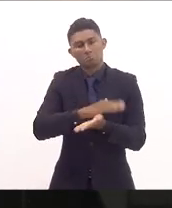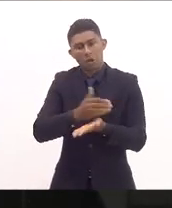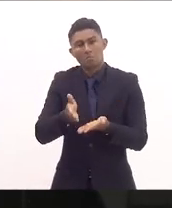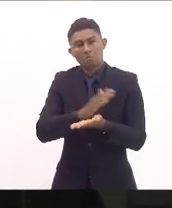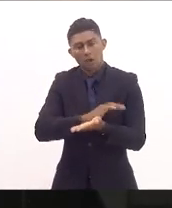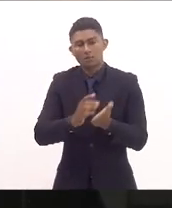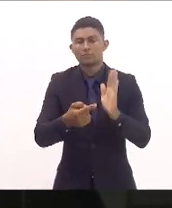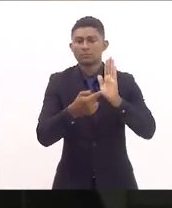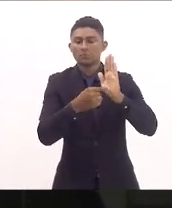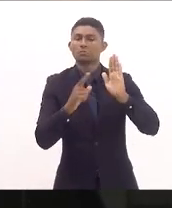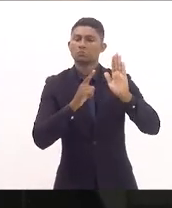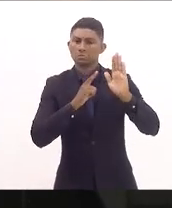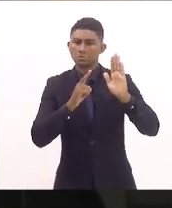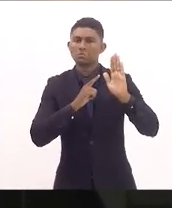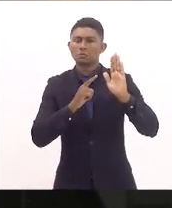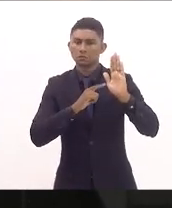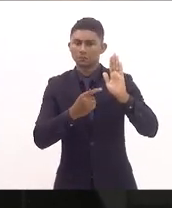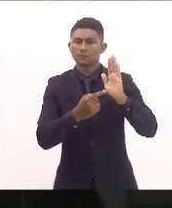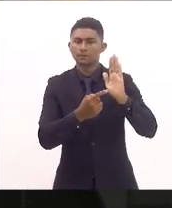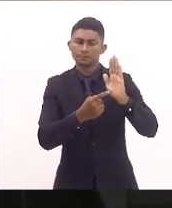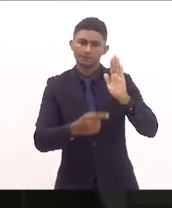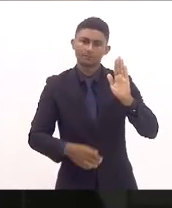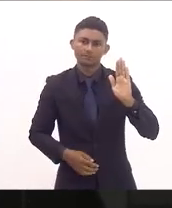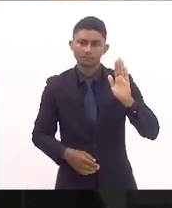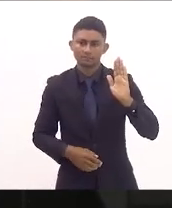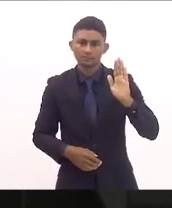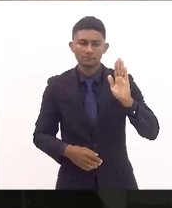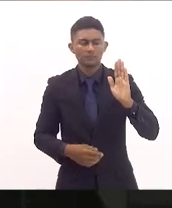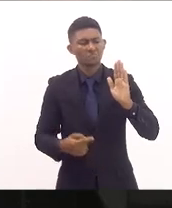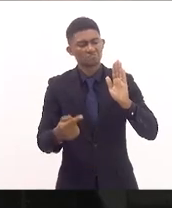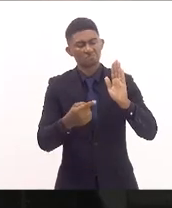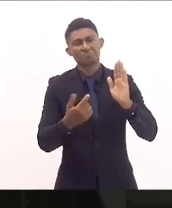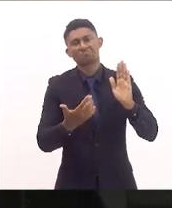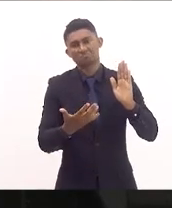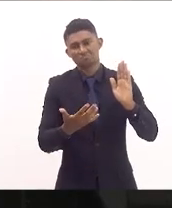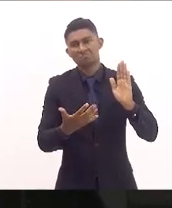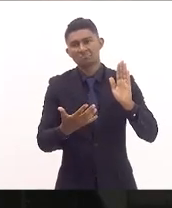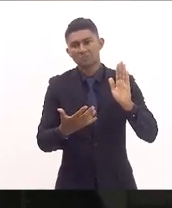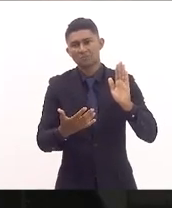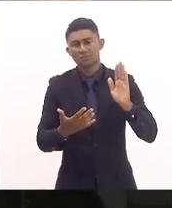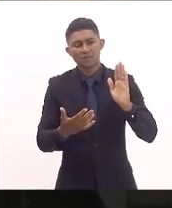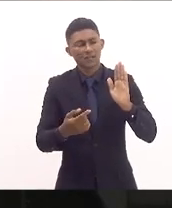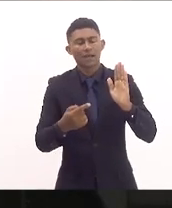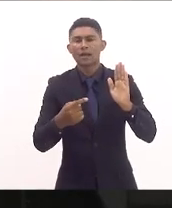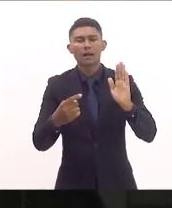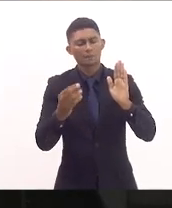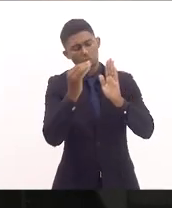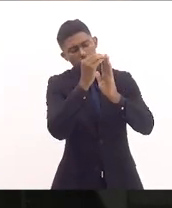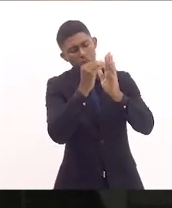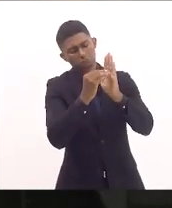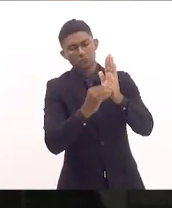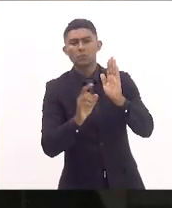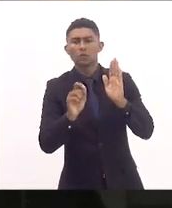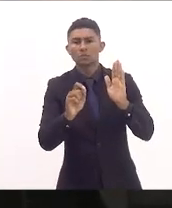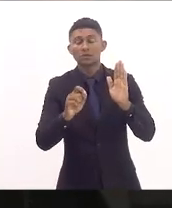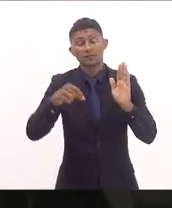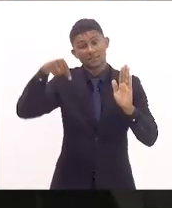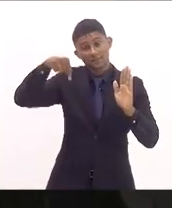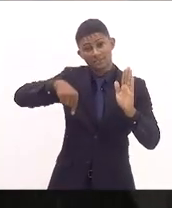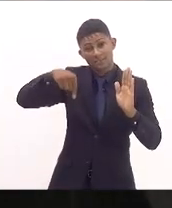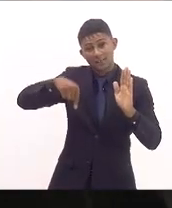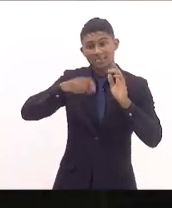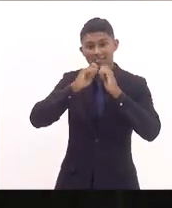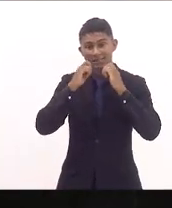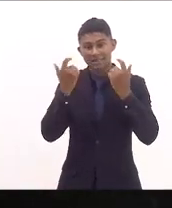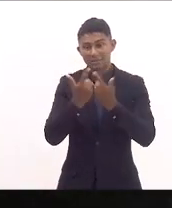páginas que representa o dia a dia da nossa